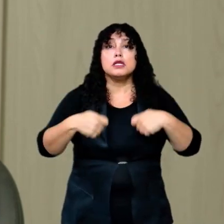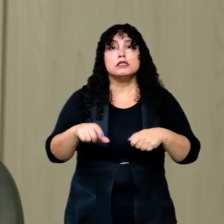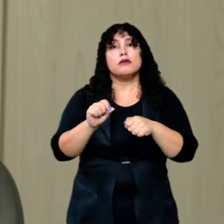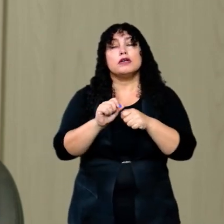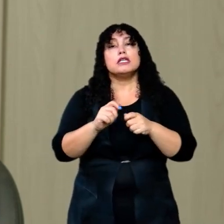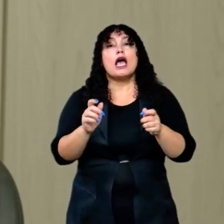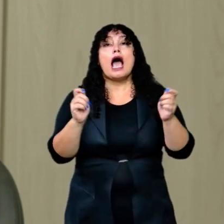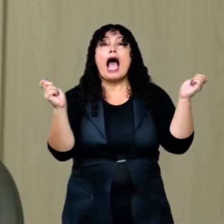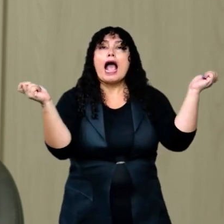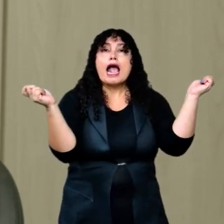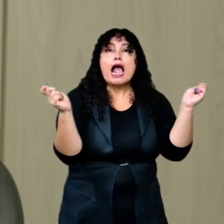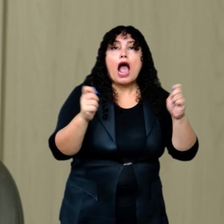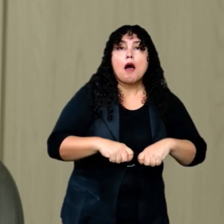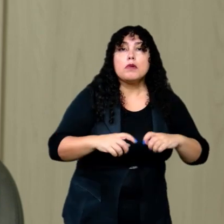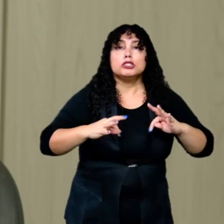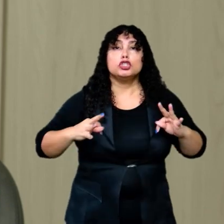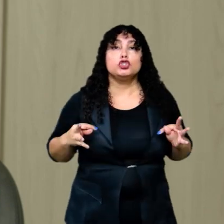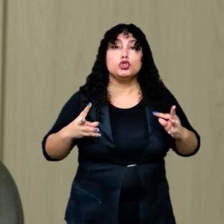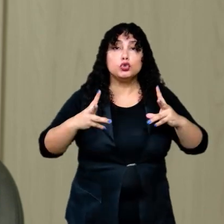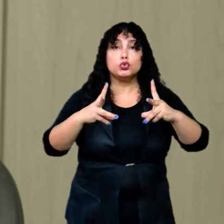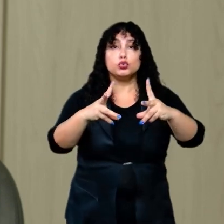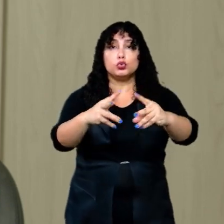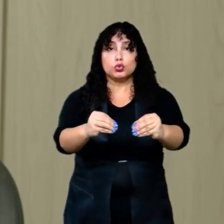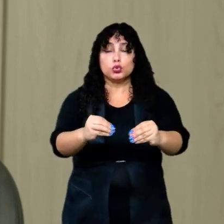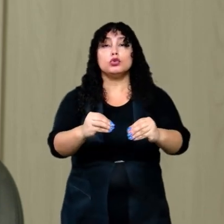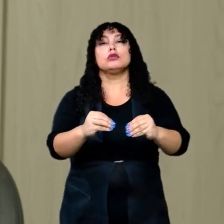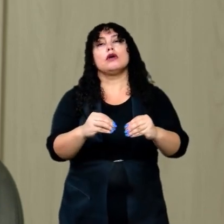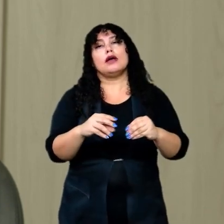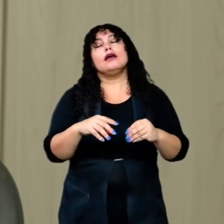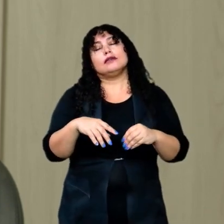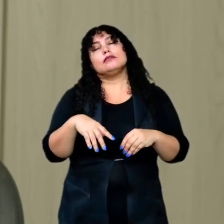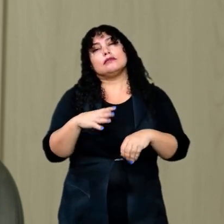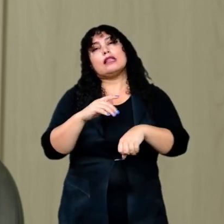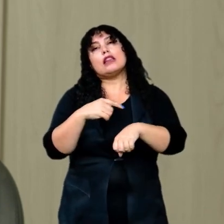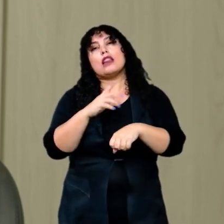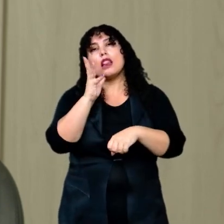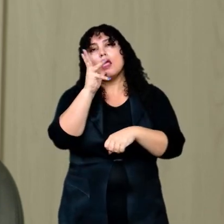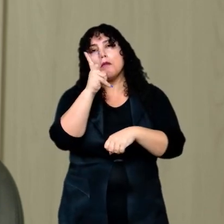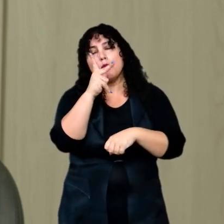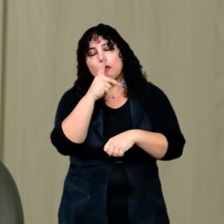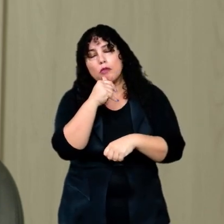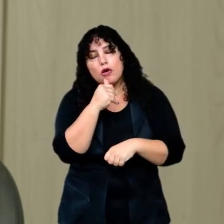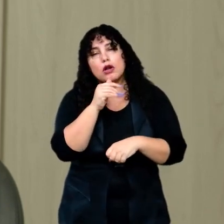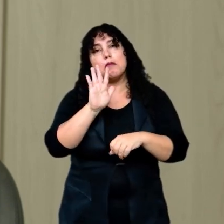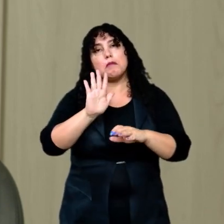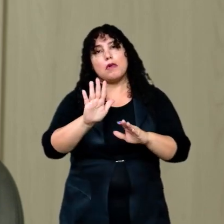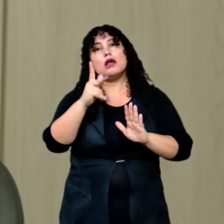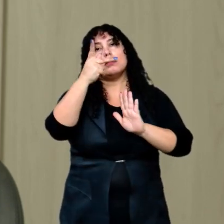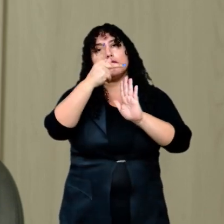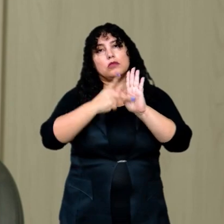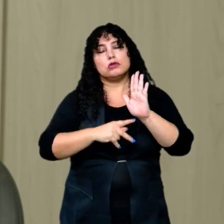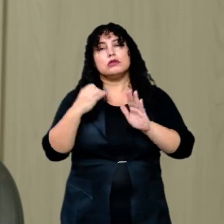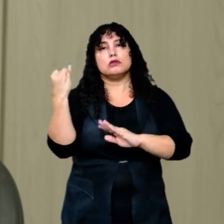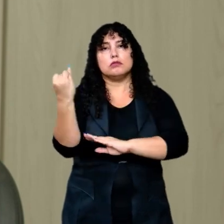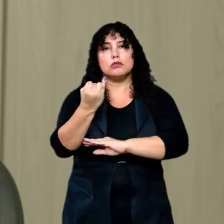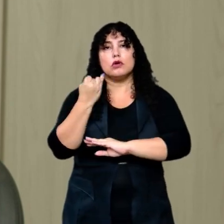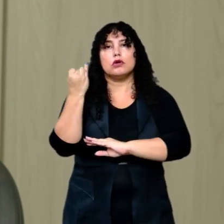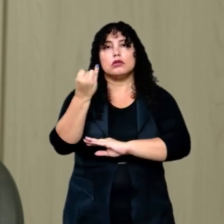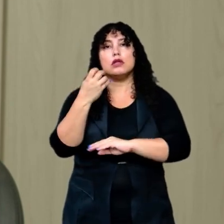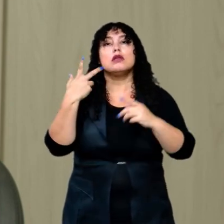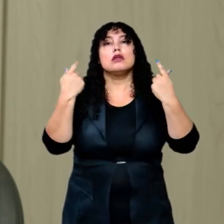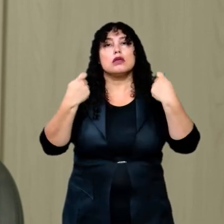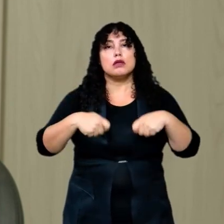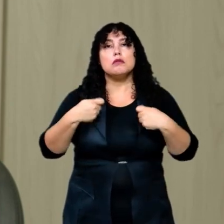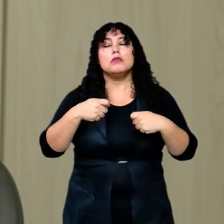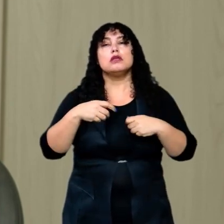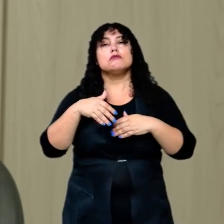a capacitação disso tudo, né? Isso vai levar, claro, um tempo, mas esse é um projeto importante, realmente, que deve ser